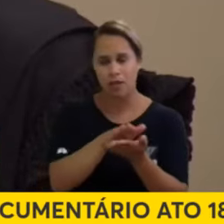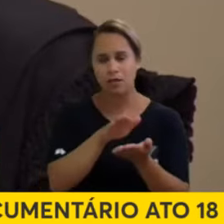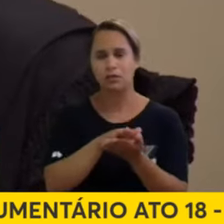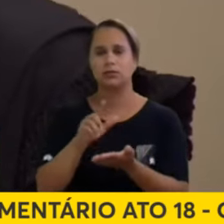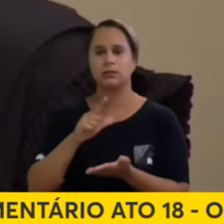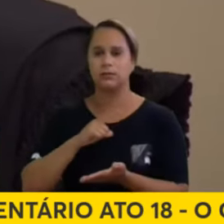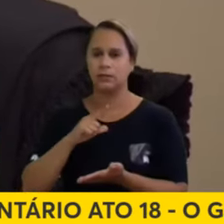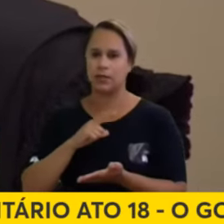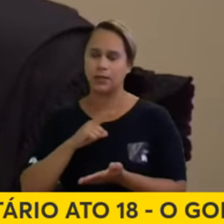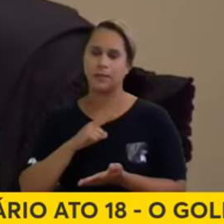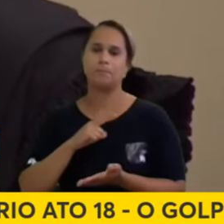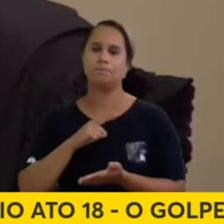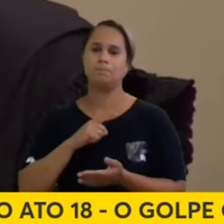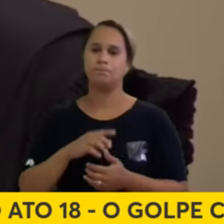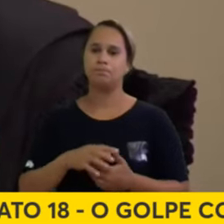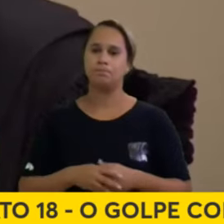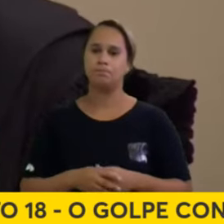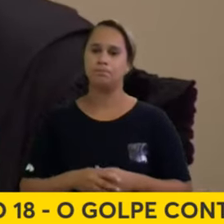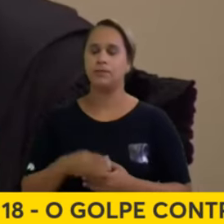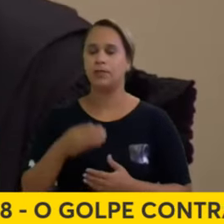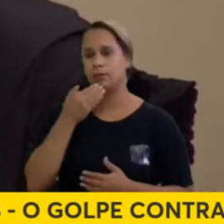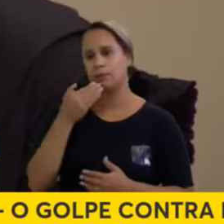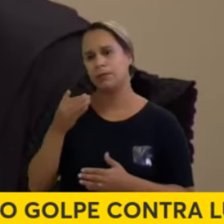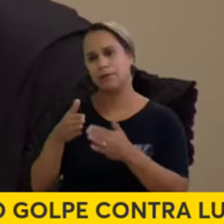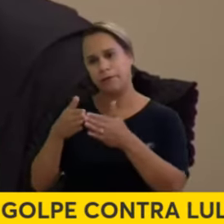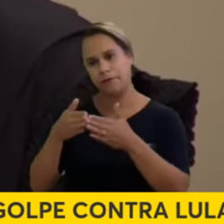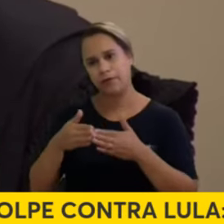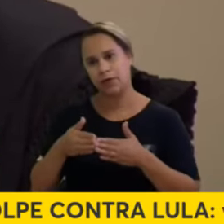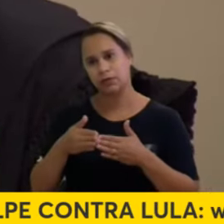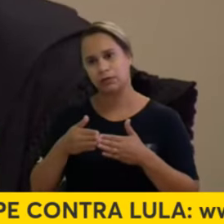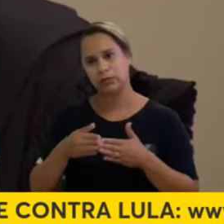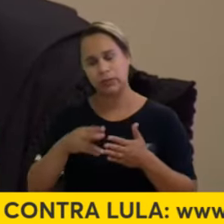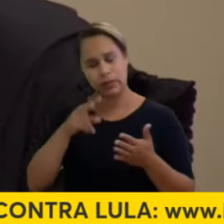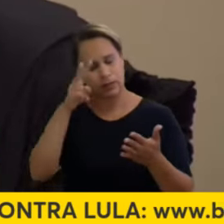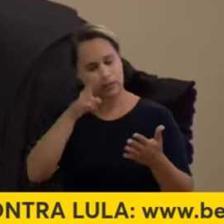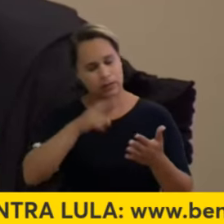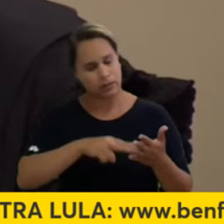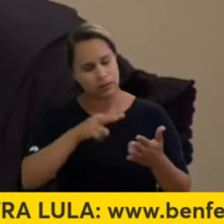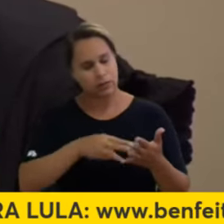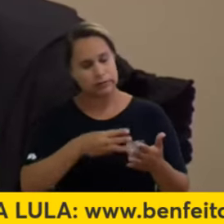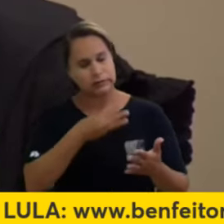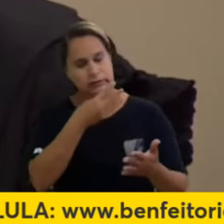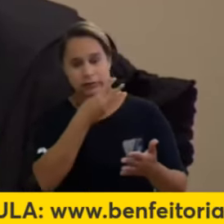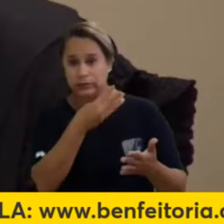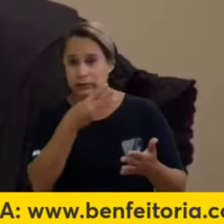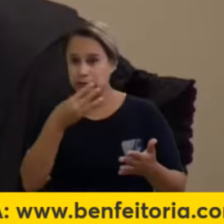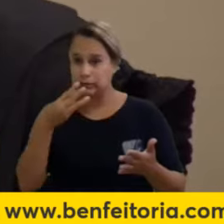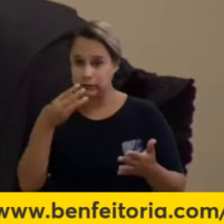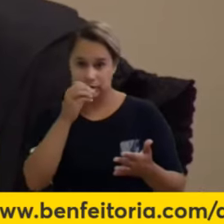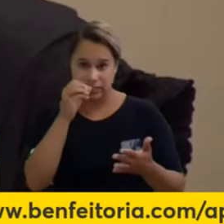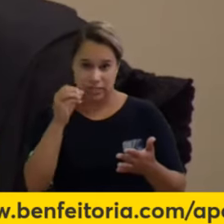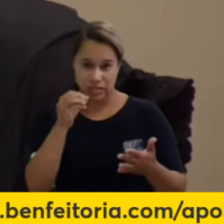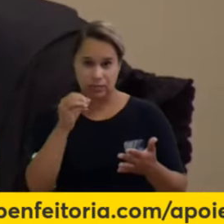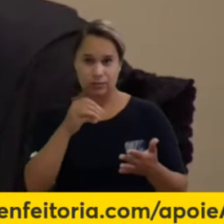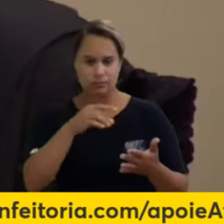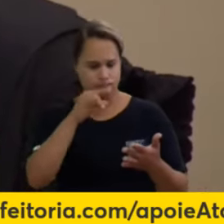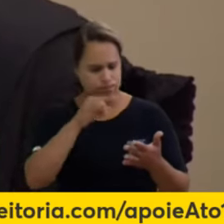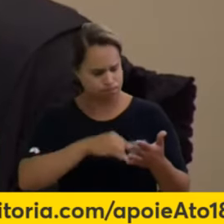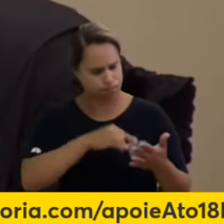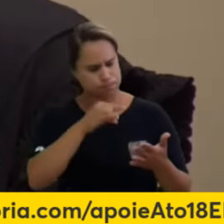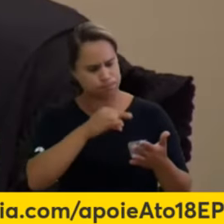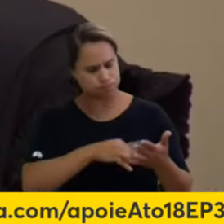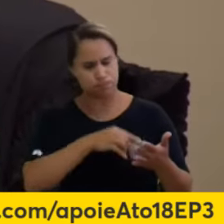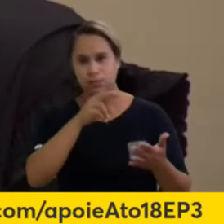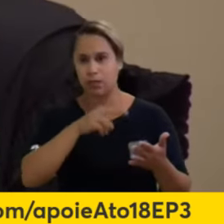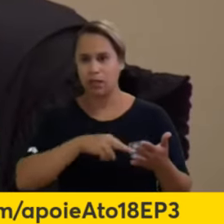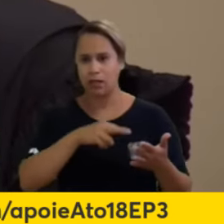eletrônicos e aqui senhor presidente eu vou pedir L vha para não ler os 330 bilhetes que fi obrigado a minutar um por um para